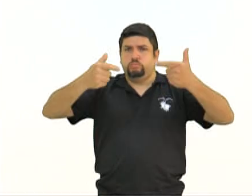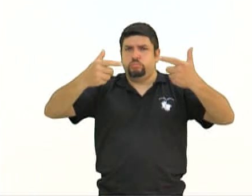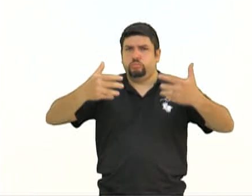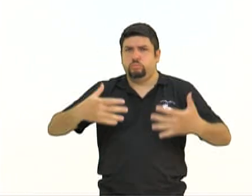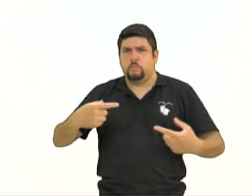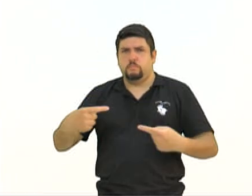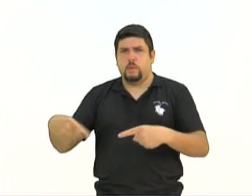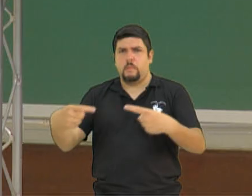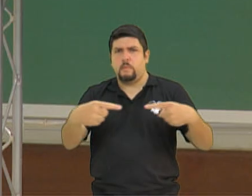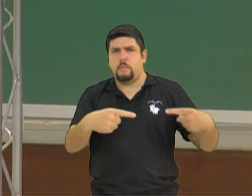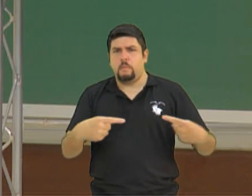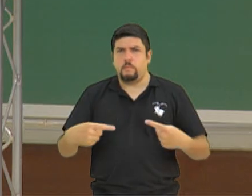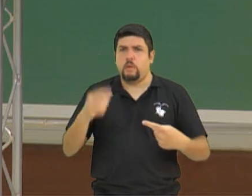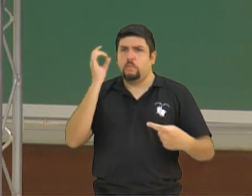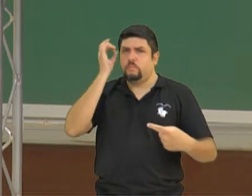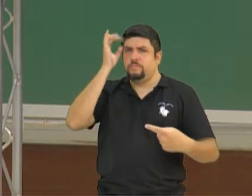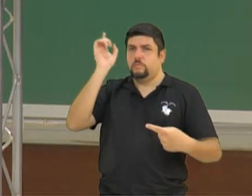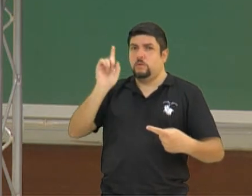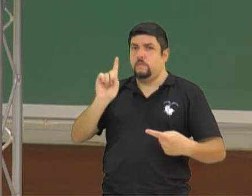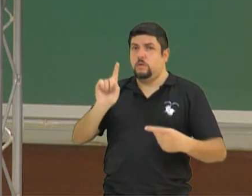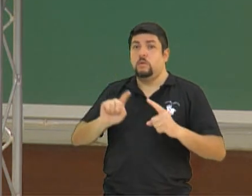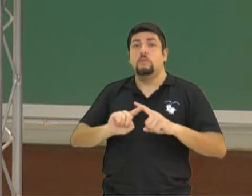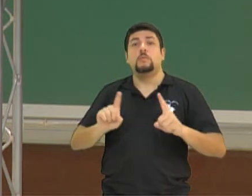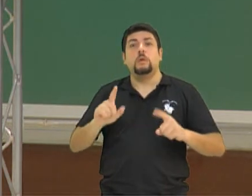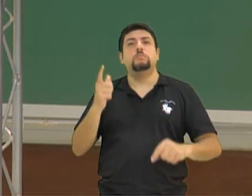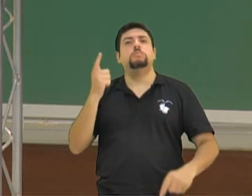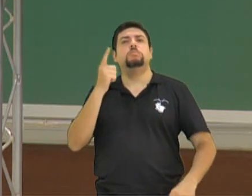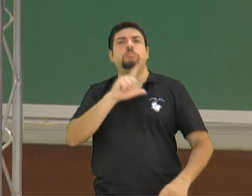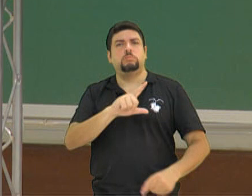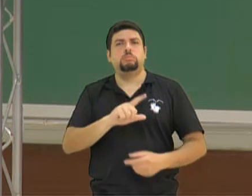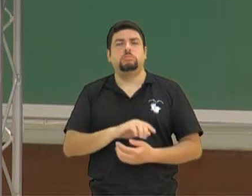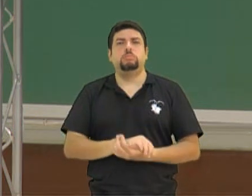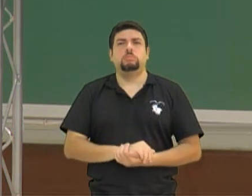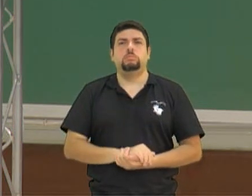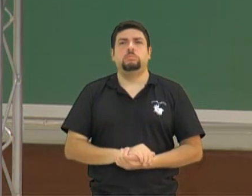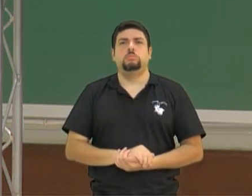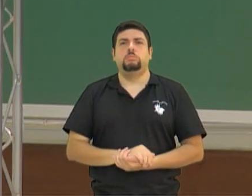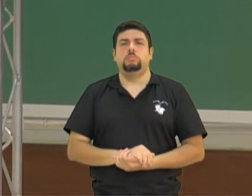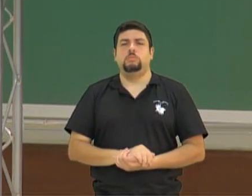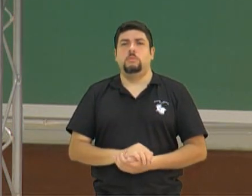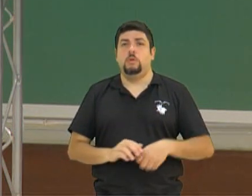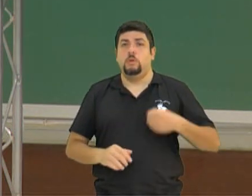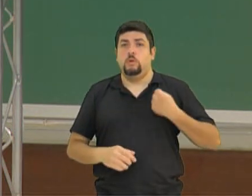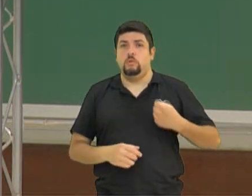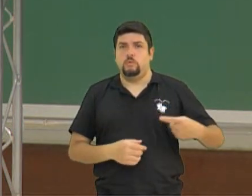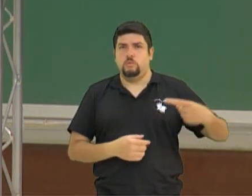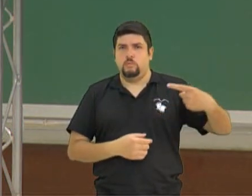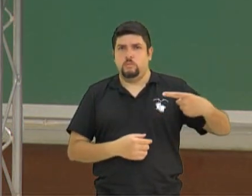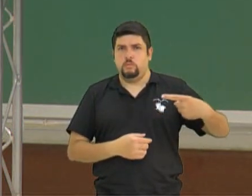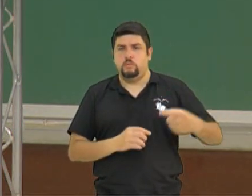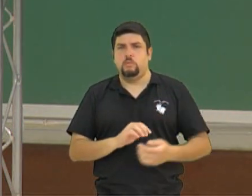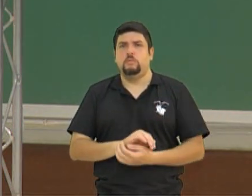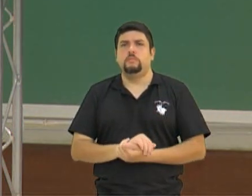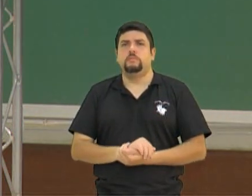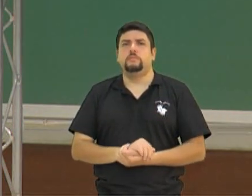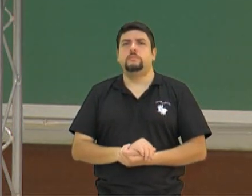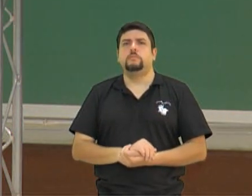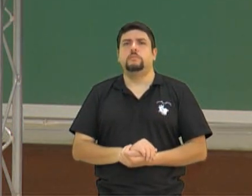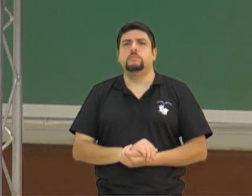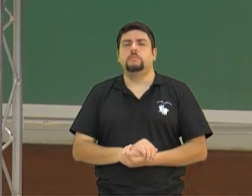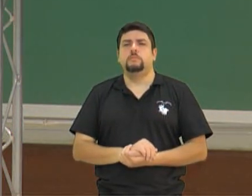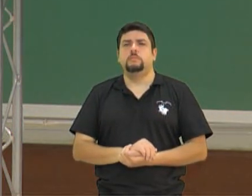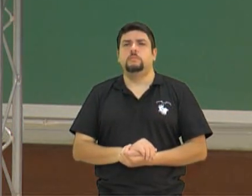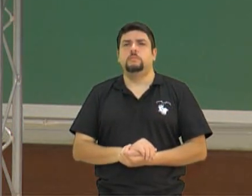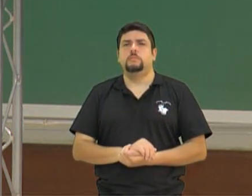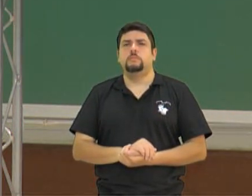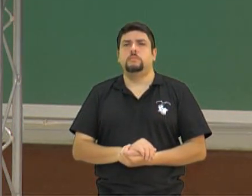conseguiu fazer isso, tá ok? Sendo assim, number one, eu quero que vocês busquem o sinônimo, né,